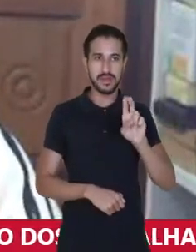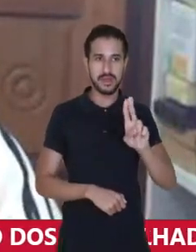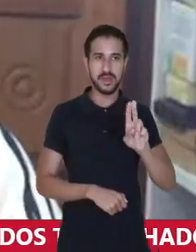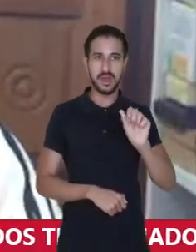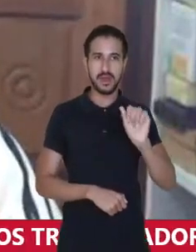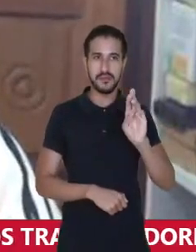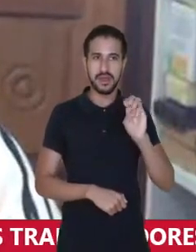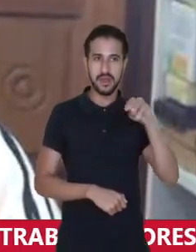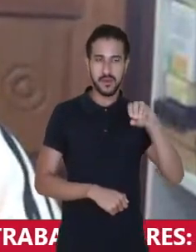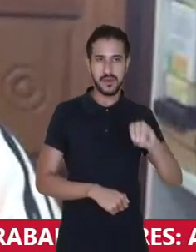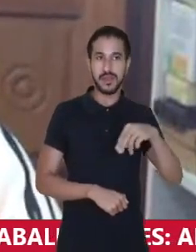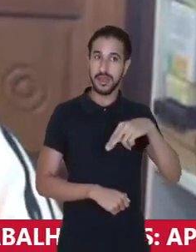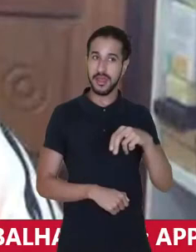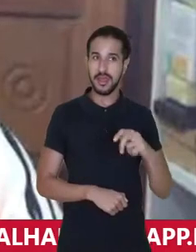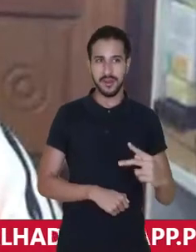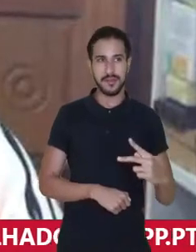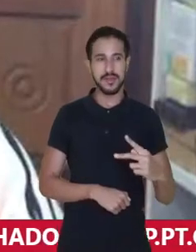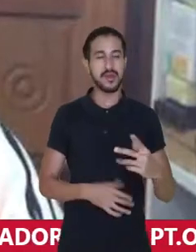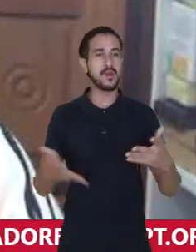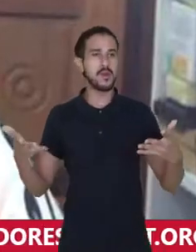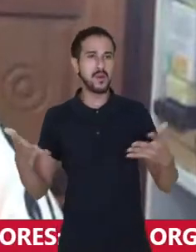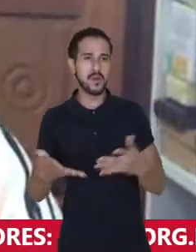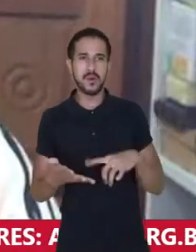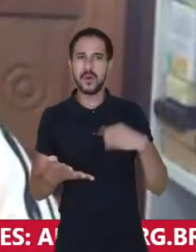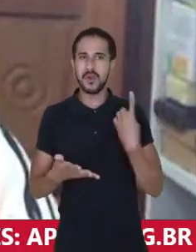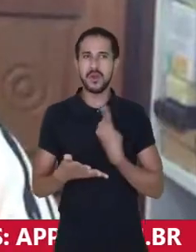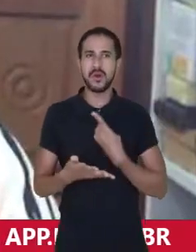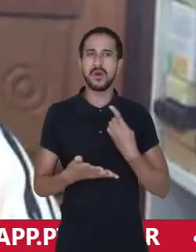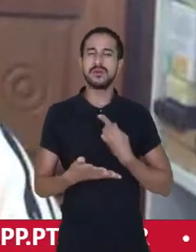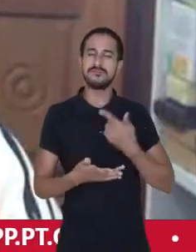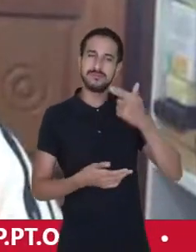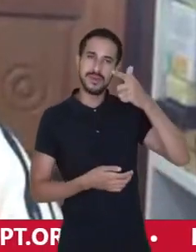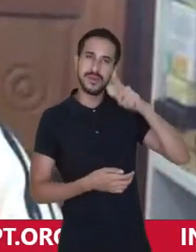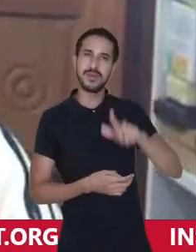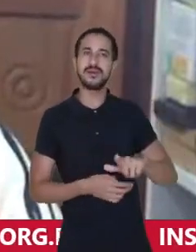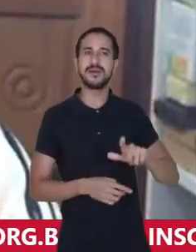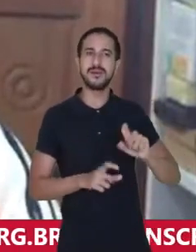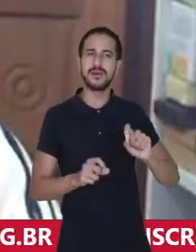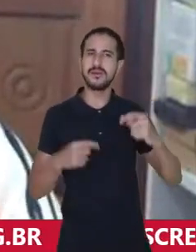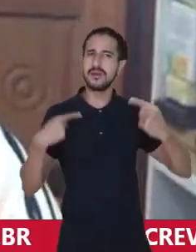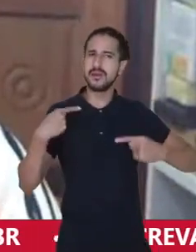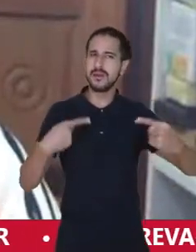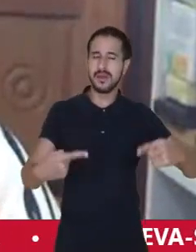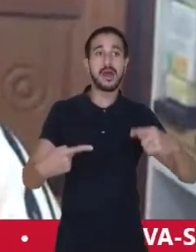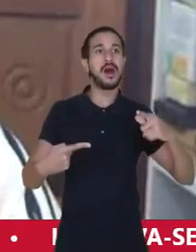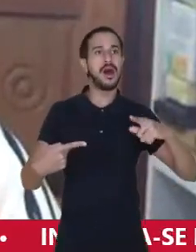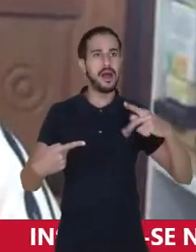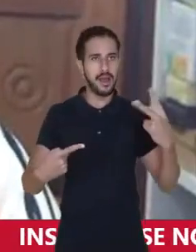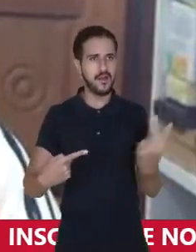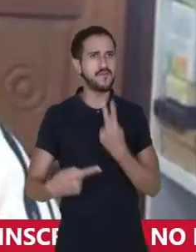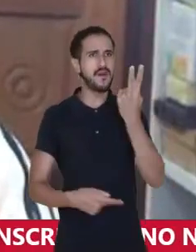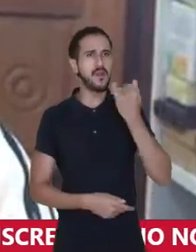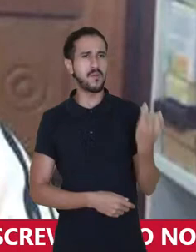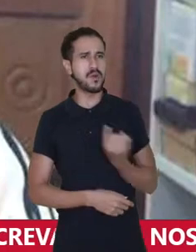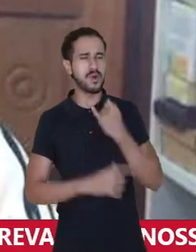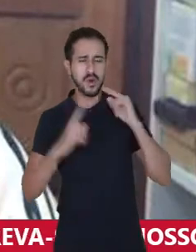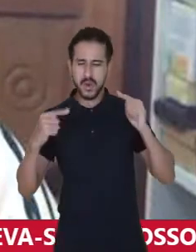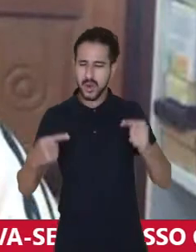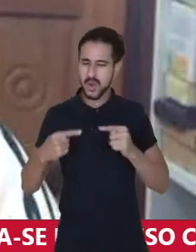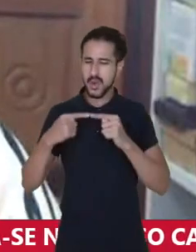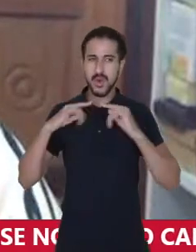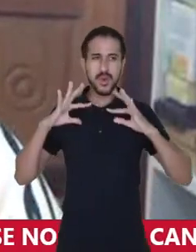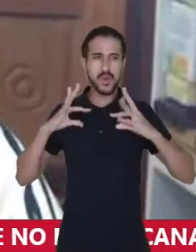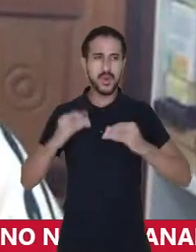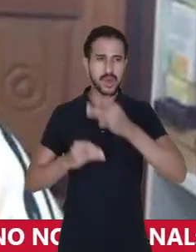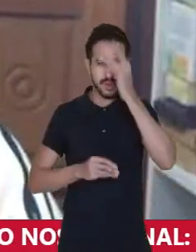de Igualdade Racial. Hoje nós temos mais uma discussão importantíssima para todas, para todos